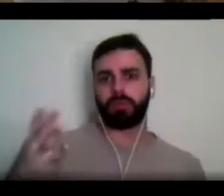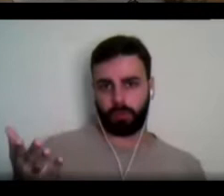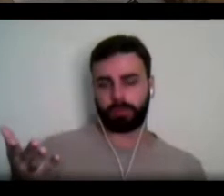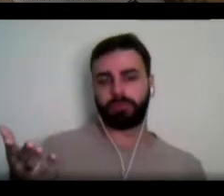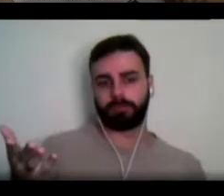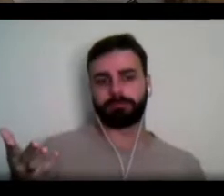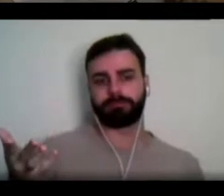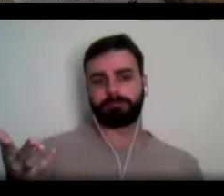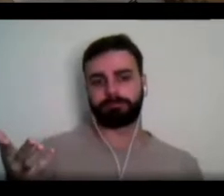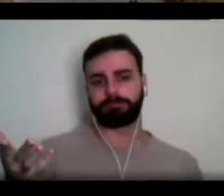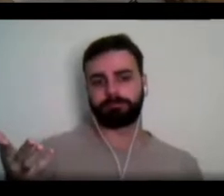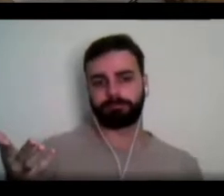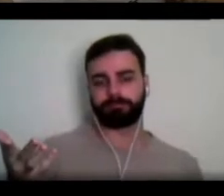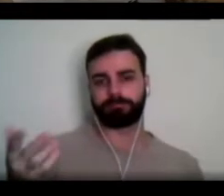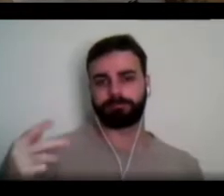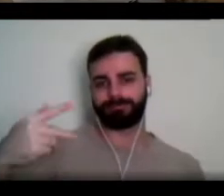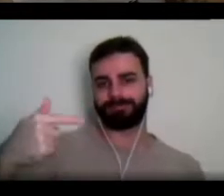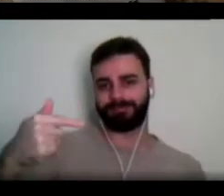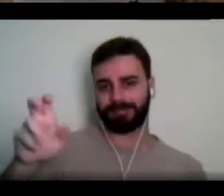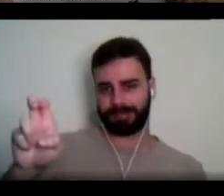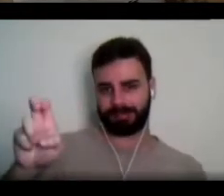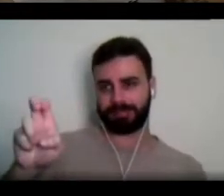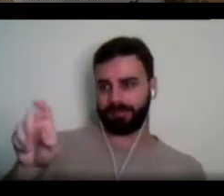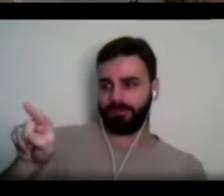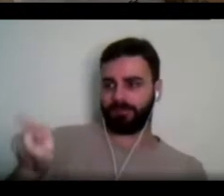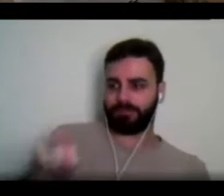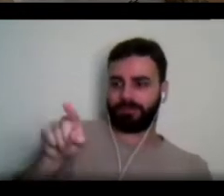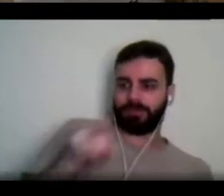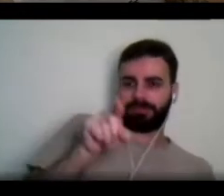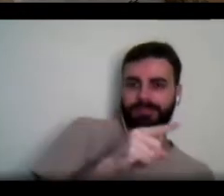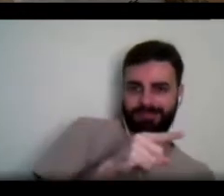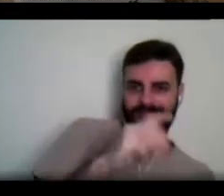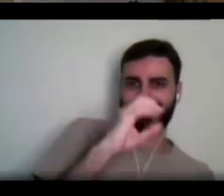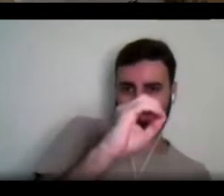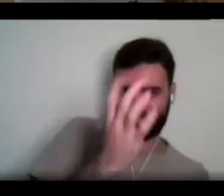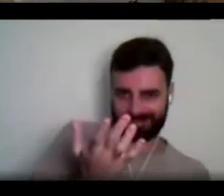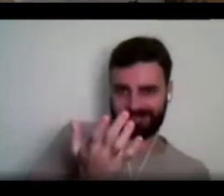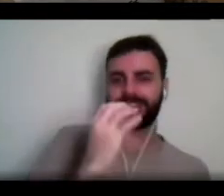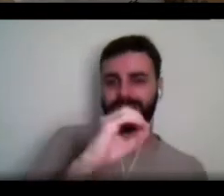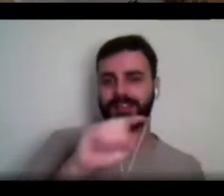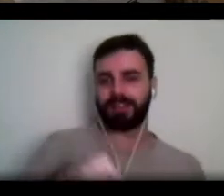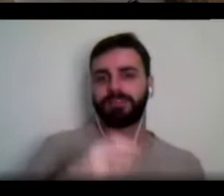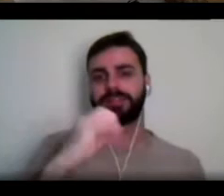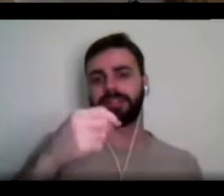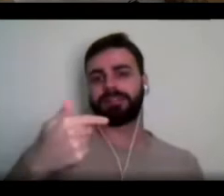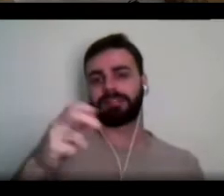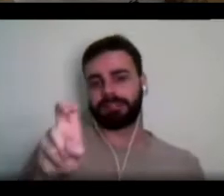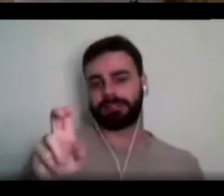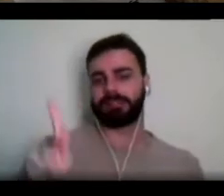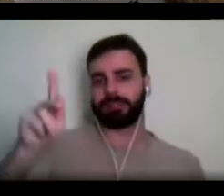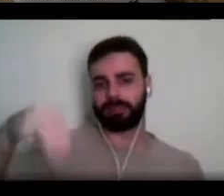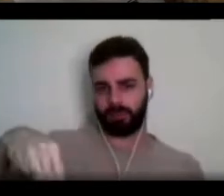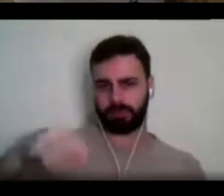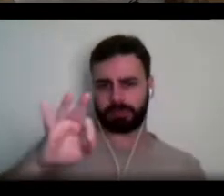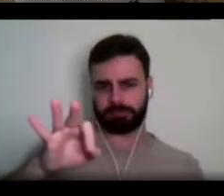3, 0,0, são 75 metros, né? 1, 2, 3, é isso aqui.